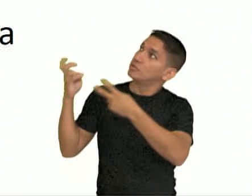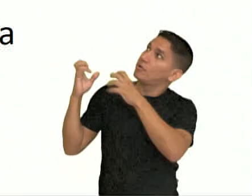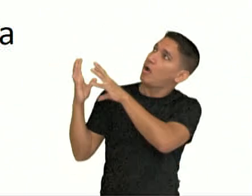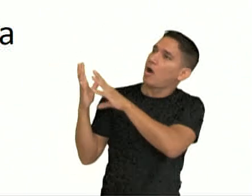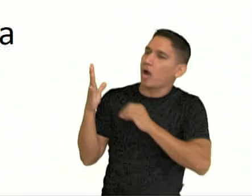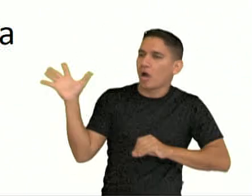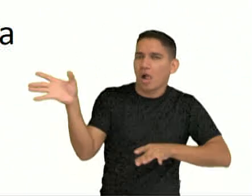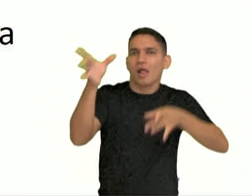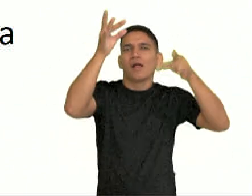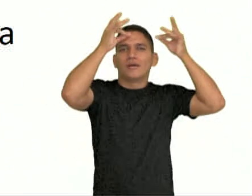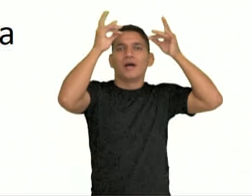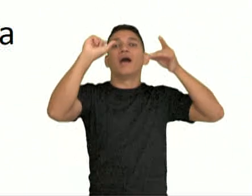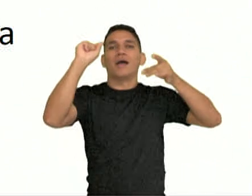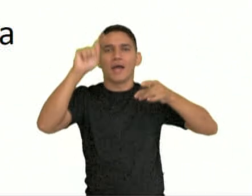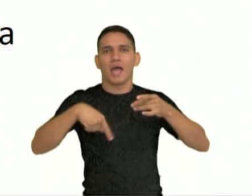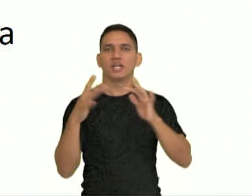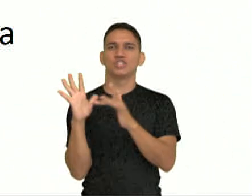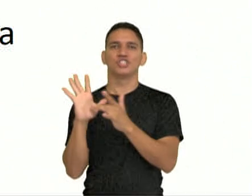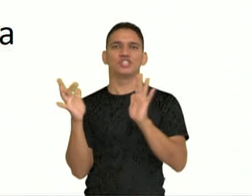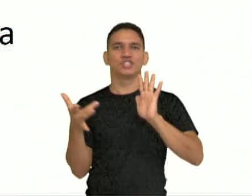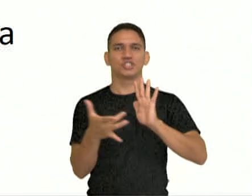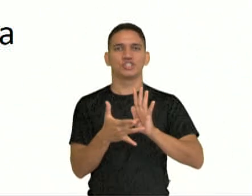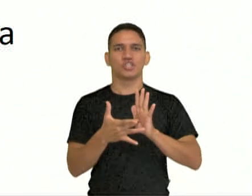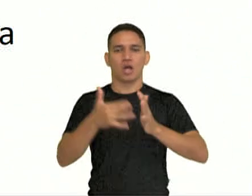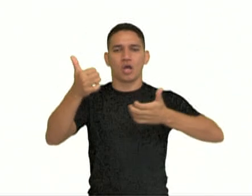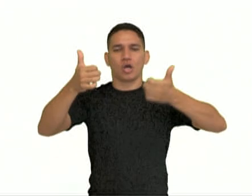o desenho de Jesus, no julgamento final.